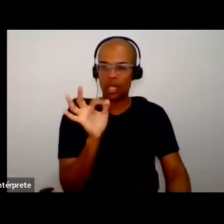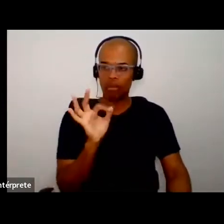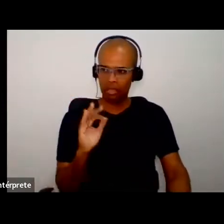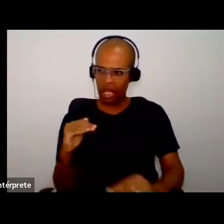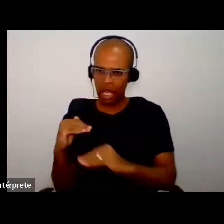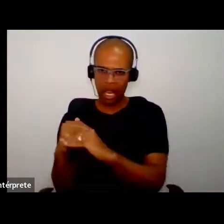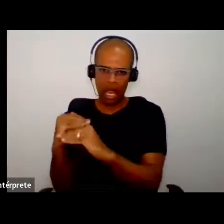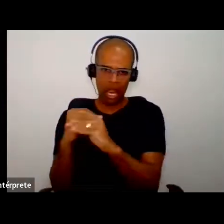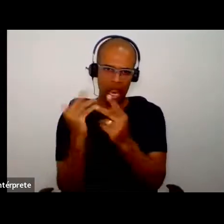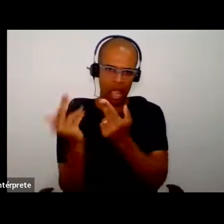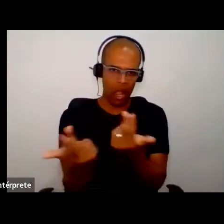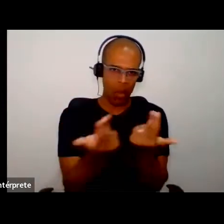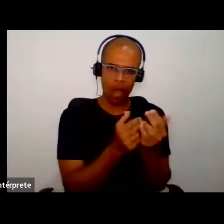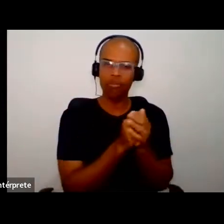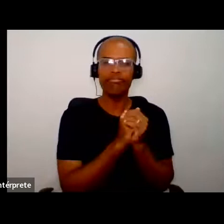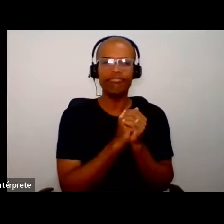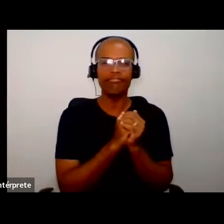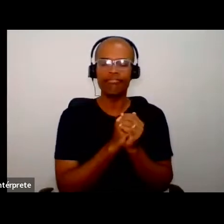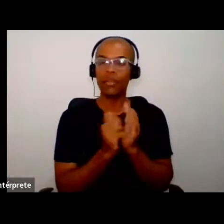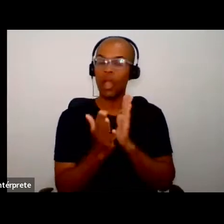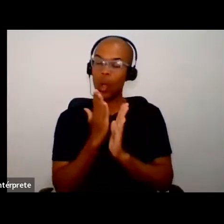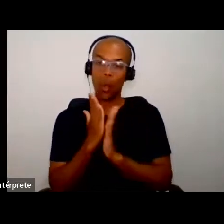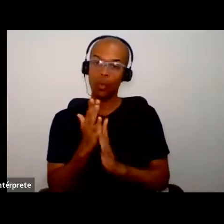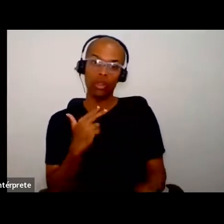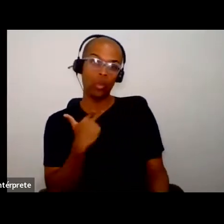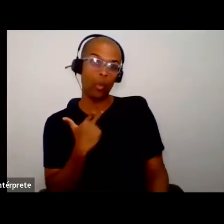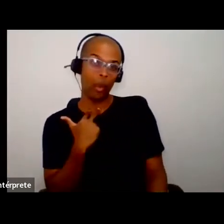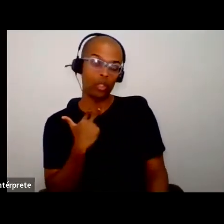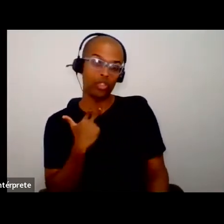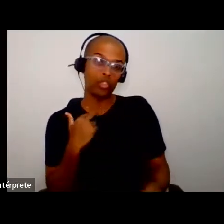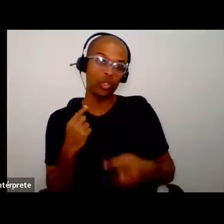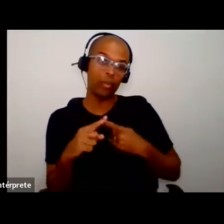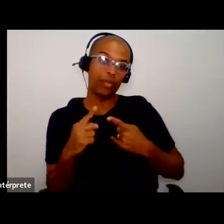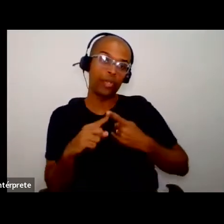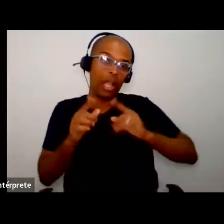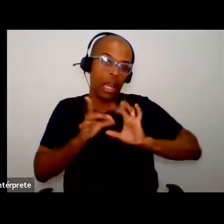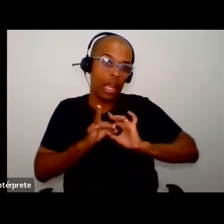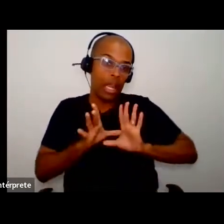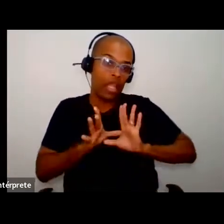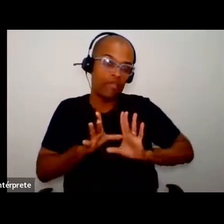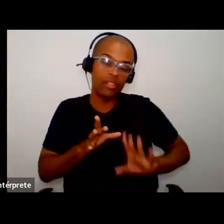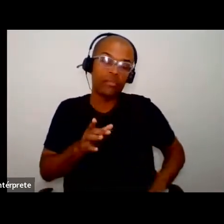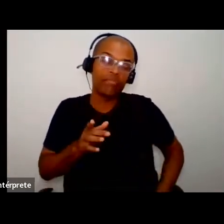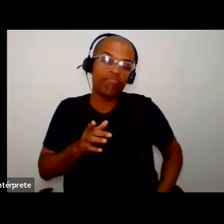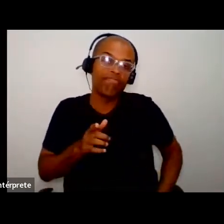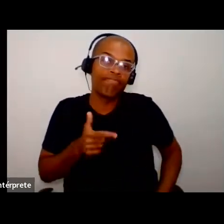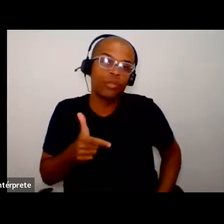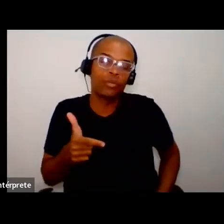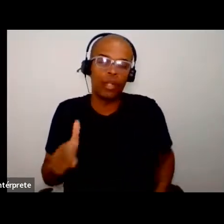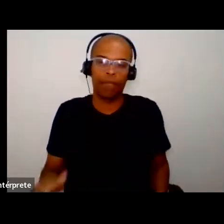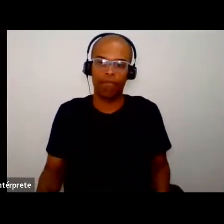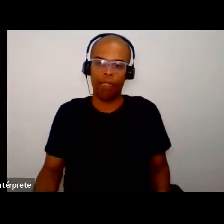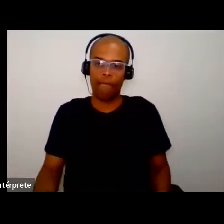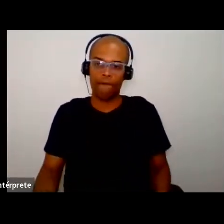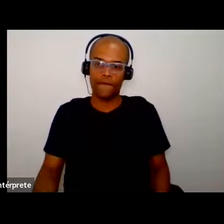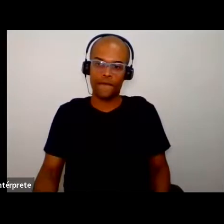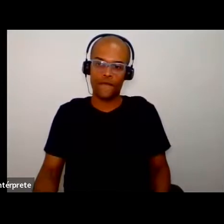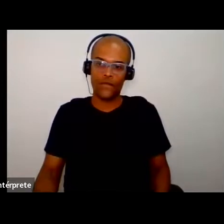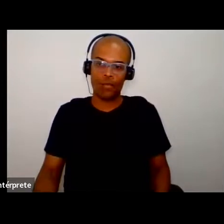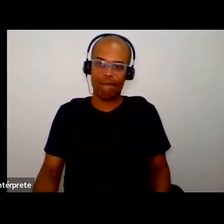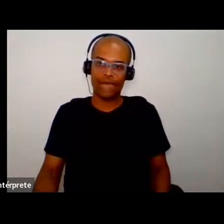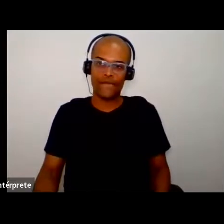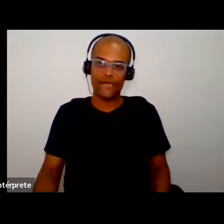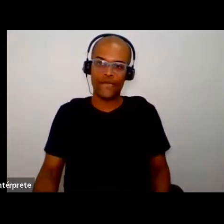sabe? Porque tem aquela que não pode porque não tem liberdade suficiente, ou seja, não